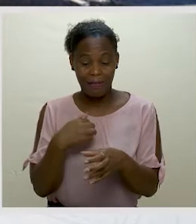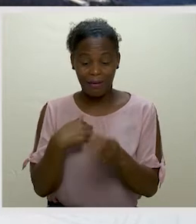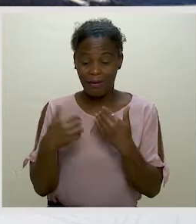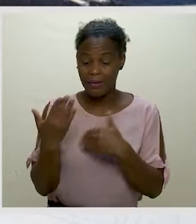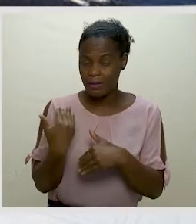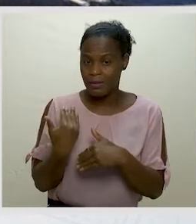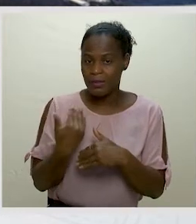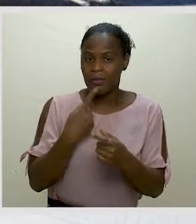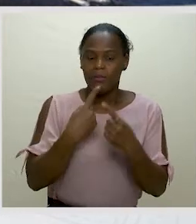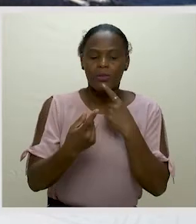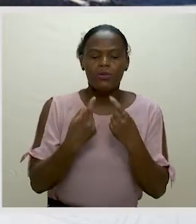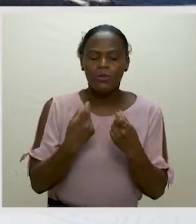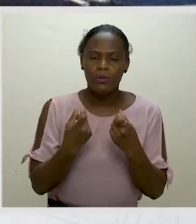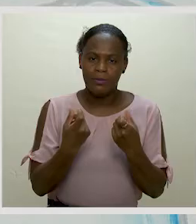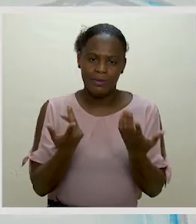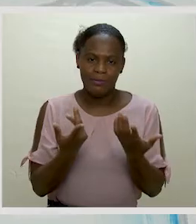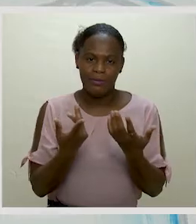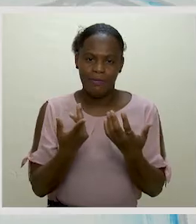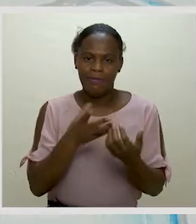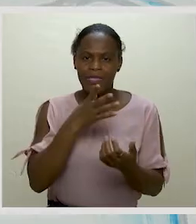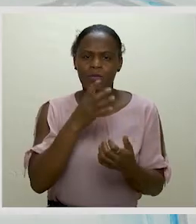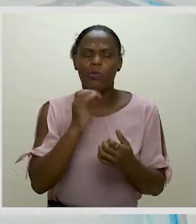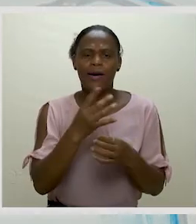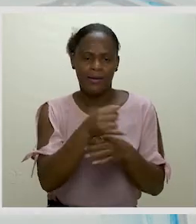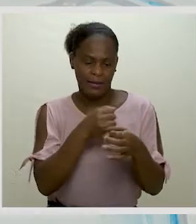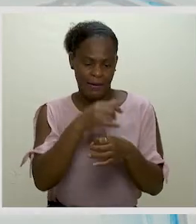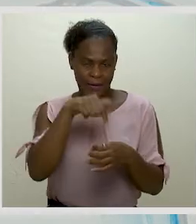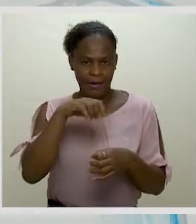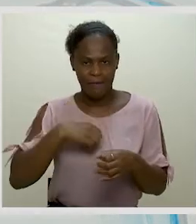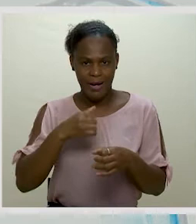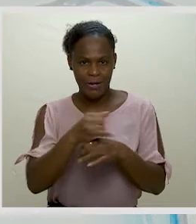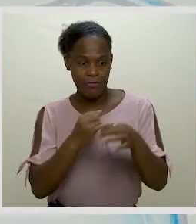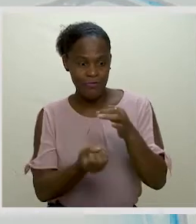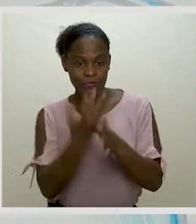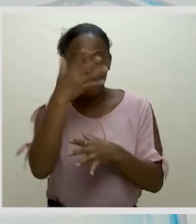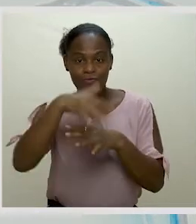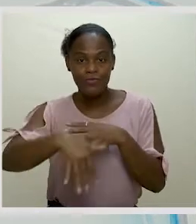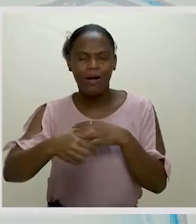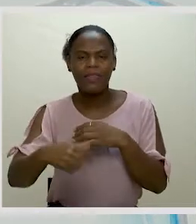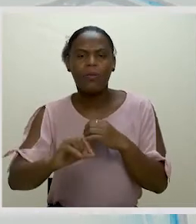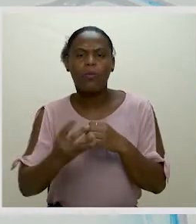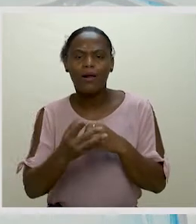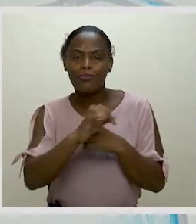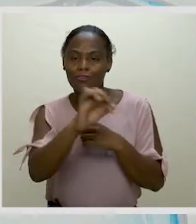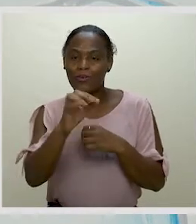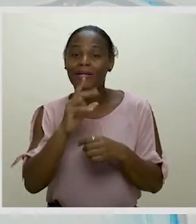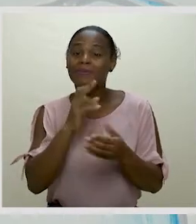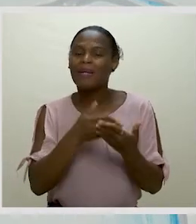tinha colocado uma pergunta que era a ilha que tem o vulcão ativo em Cabo Verde. Vocês responderam que era a ilha